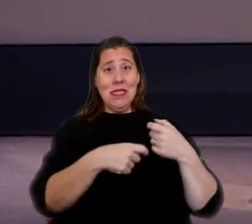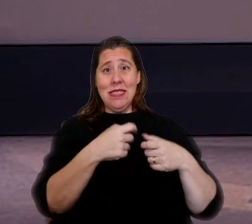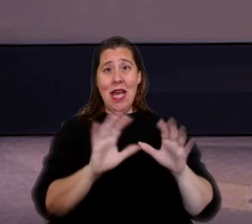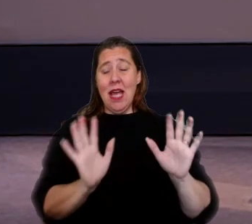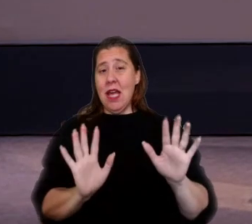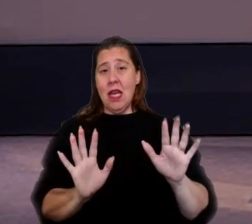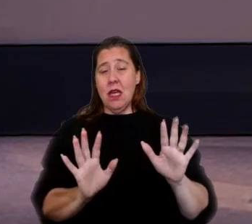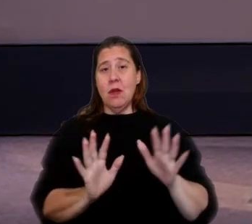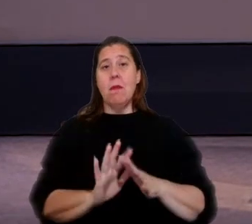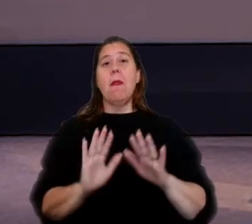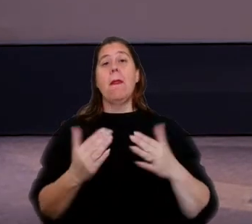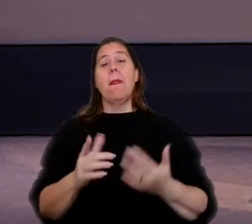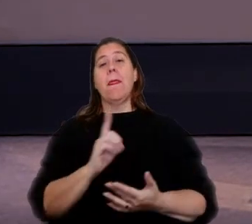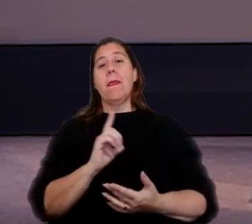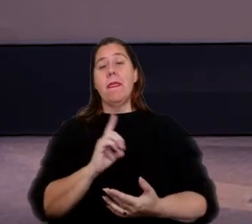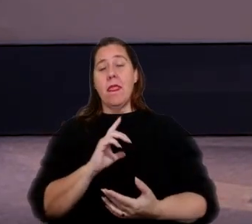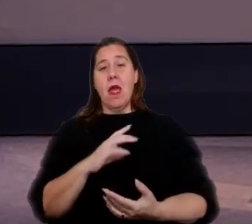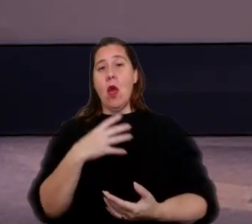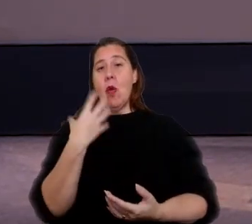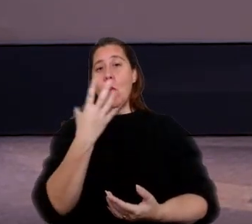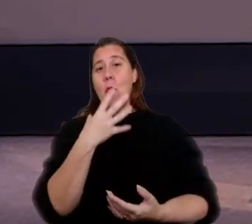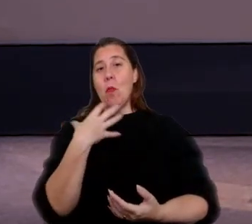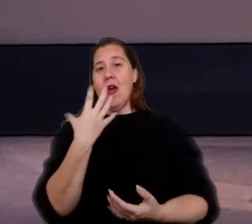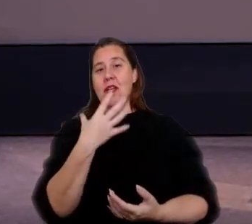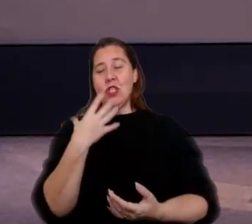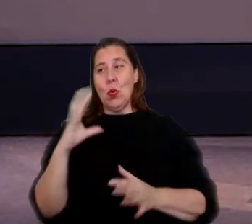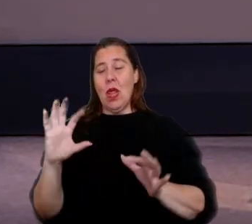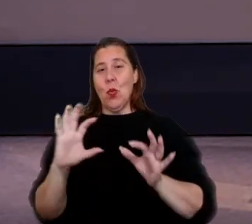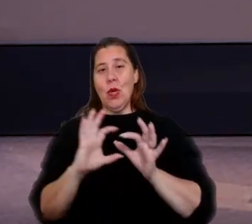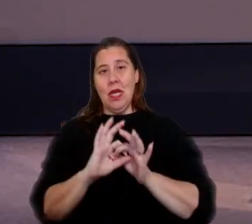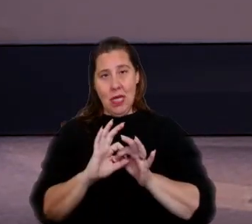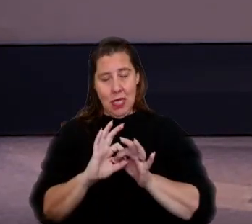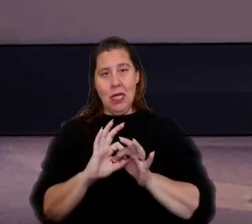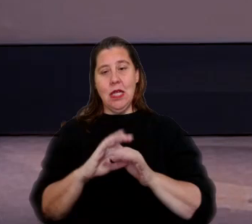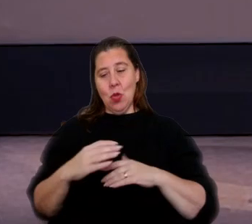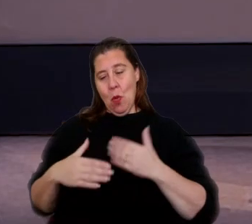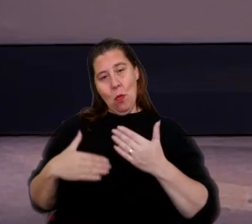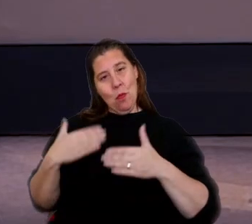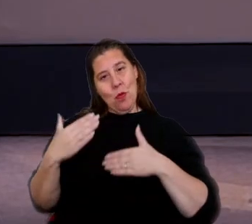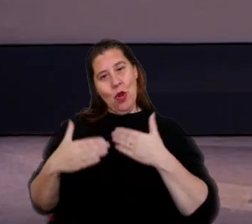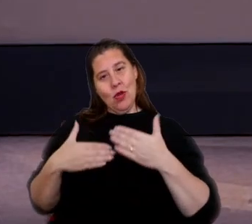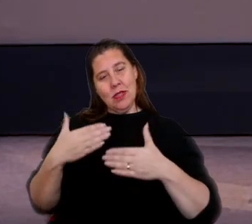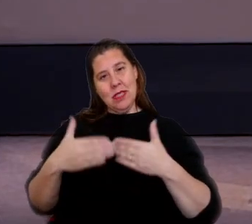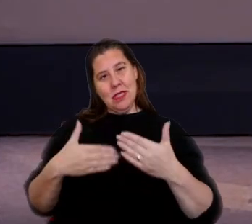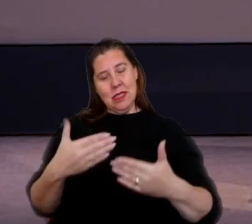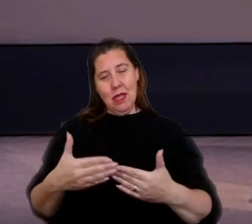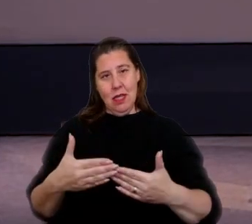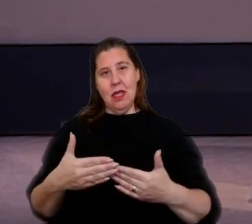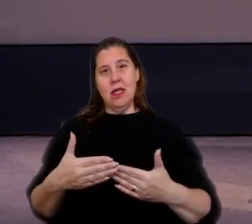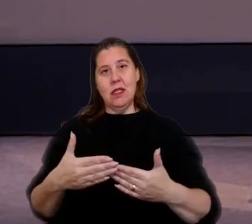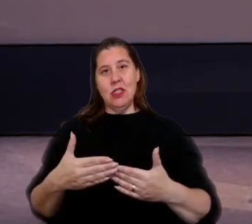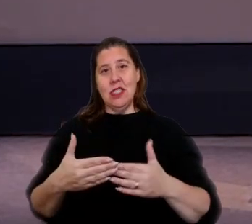necessariamente sexual. Então, há a paixão que está ligado ao